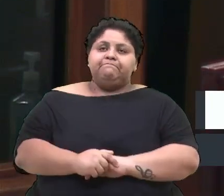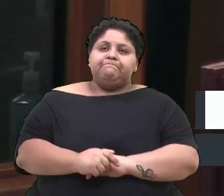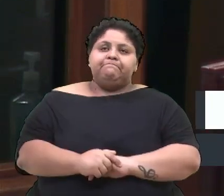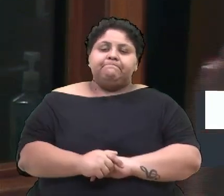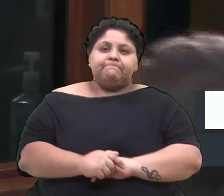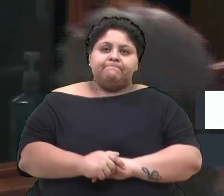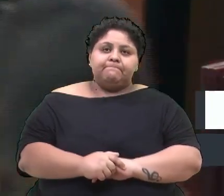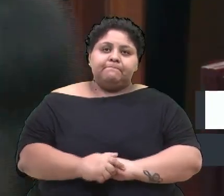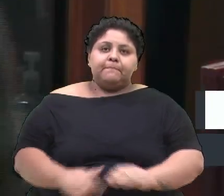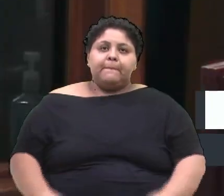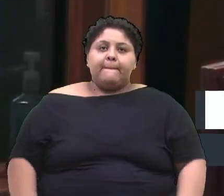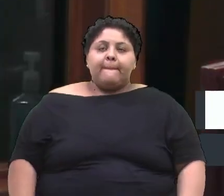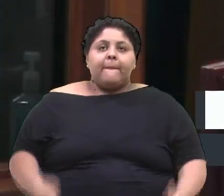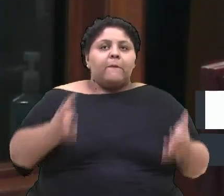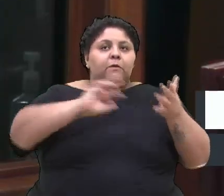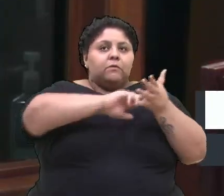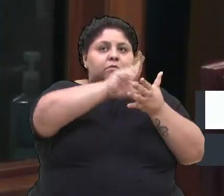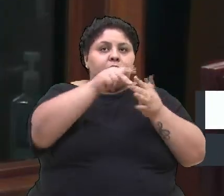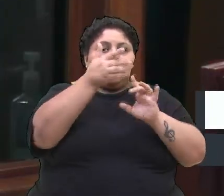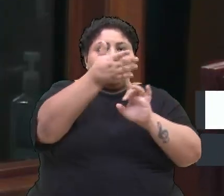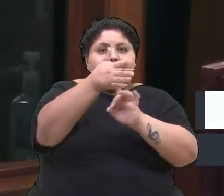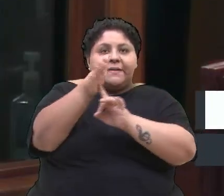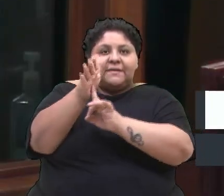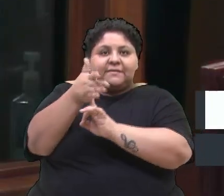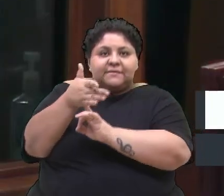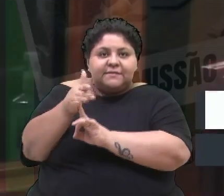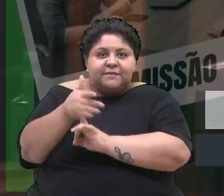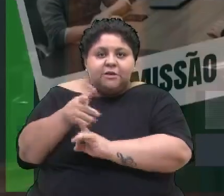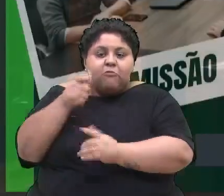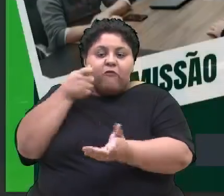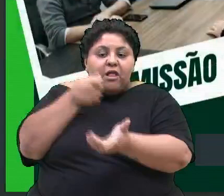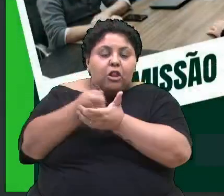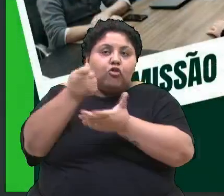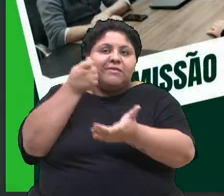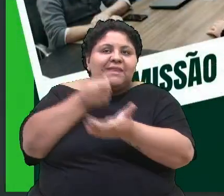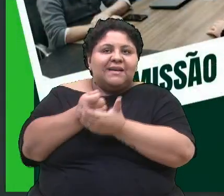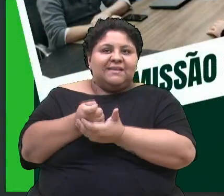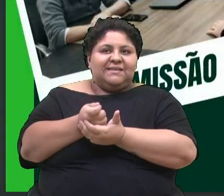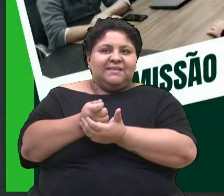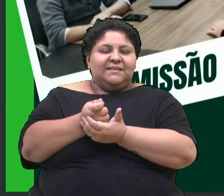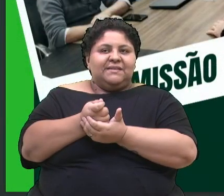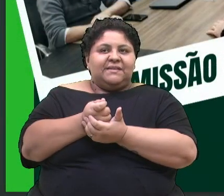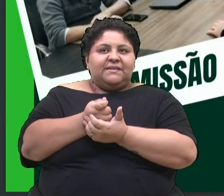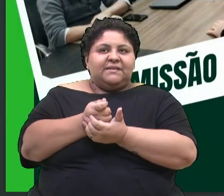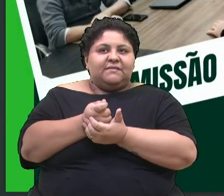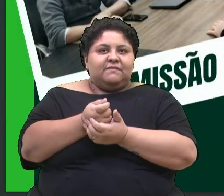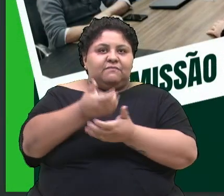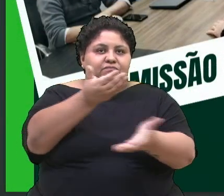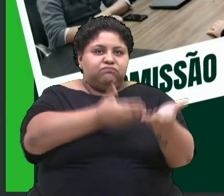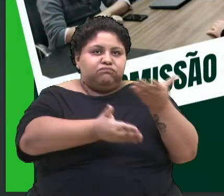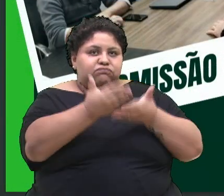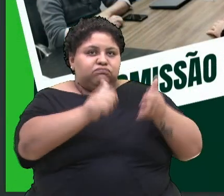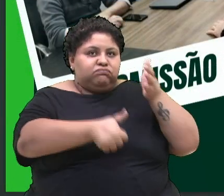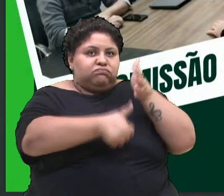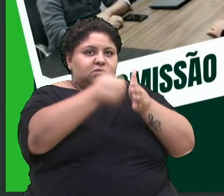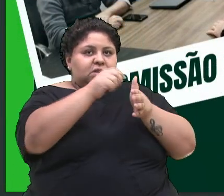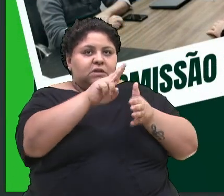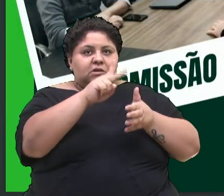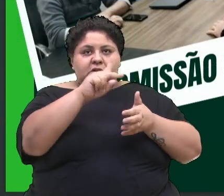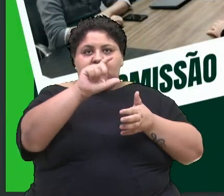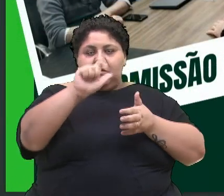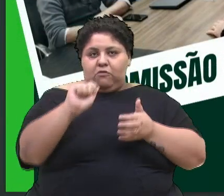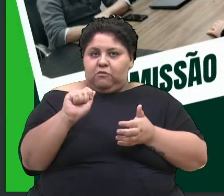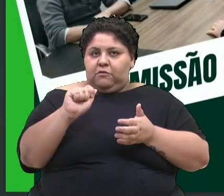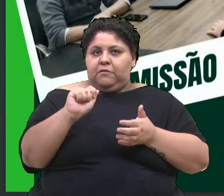Entre tantas bandeiras, foi a luta por um atendimento melhor nas UPAs,